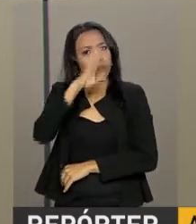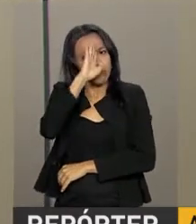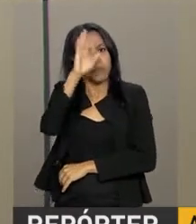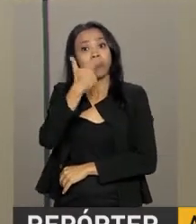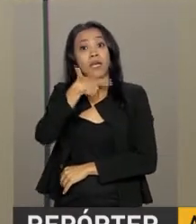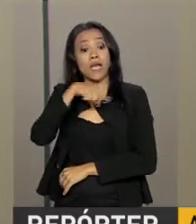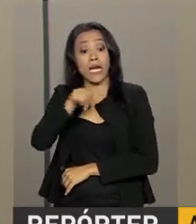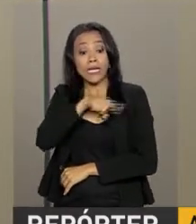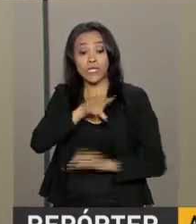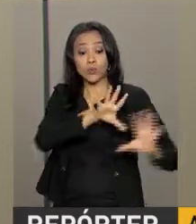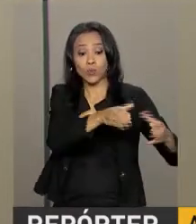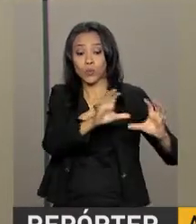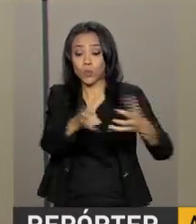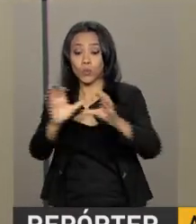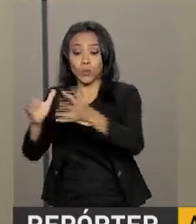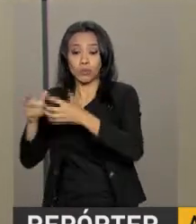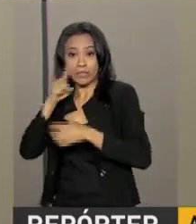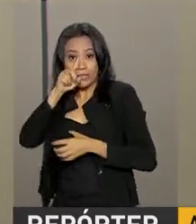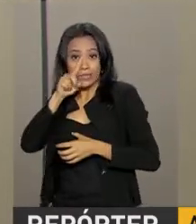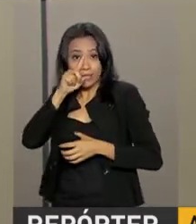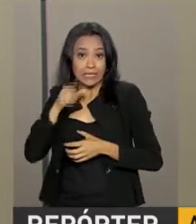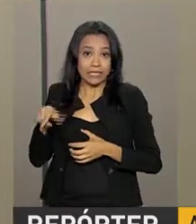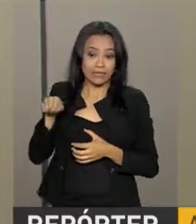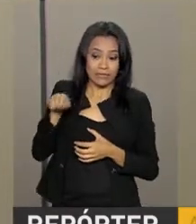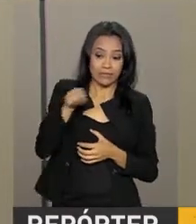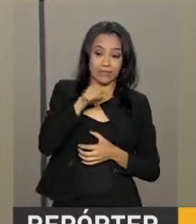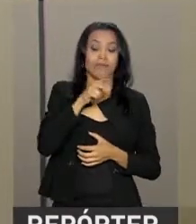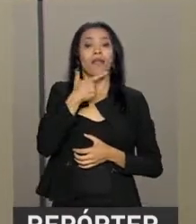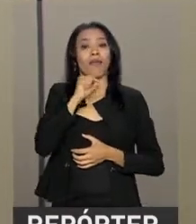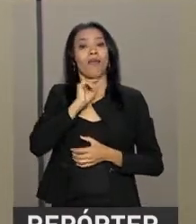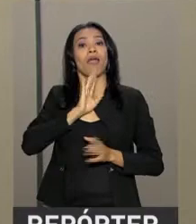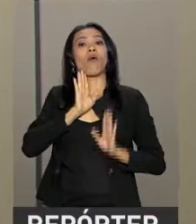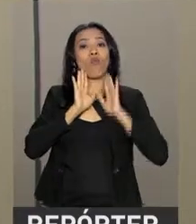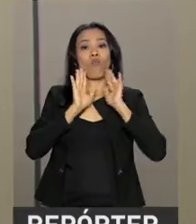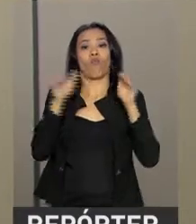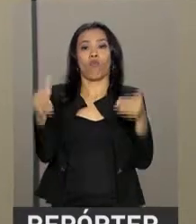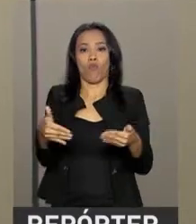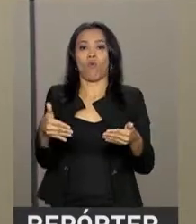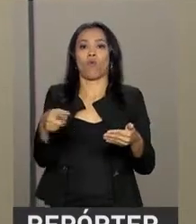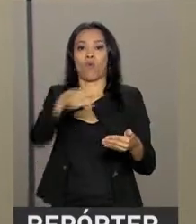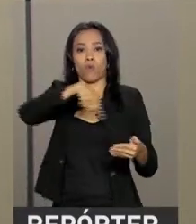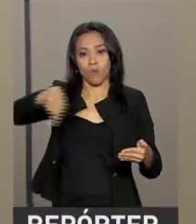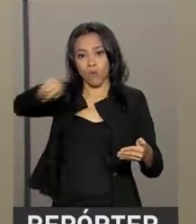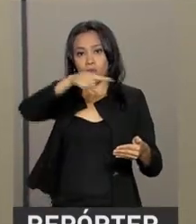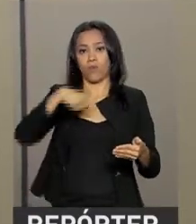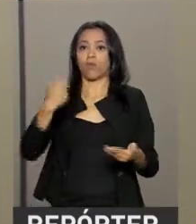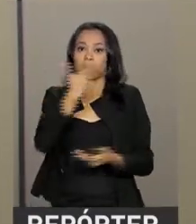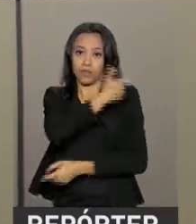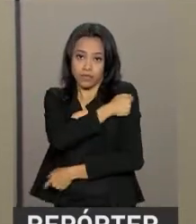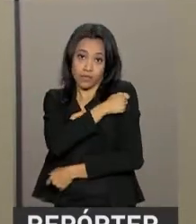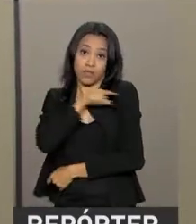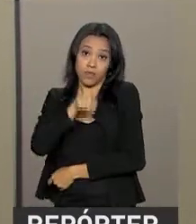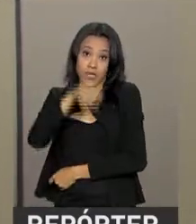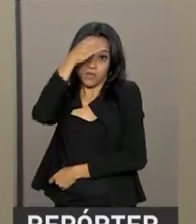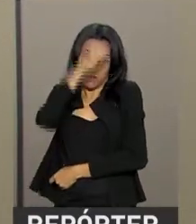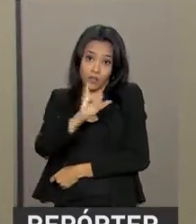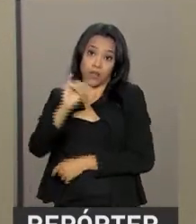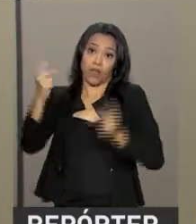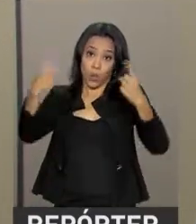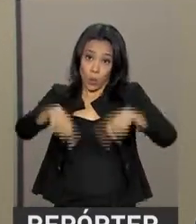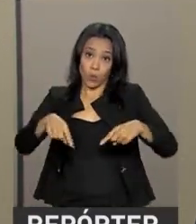grupos de risco né pra quem a vacina está destinada é tenha vocês sejam prevenidos contra essa doença